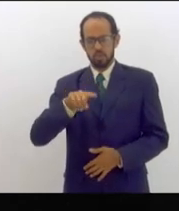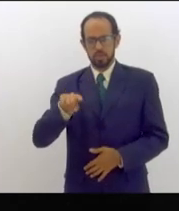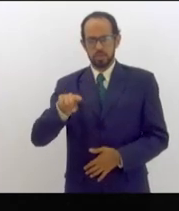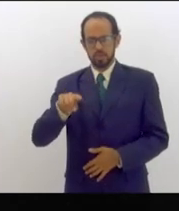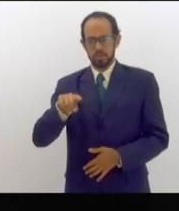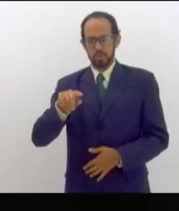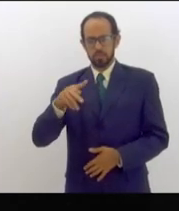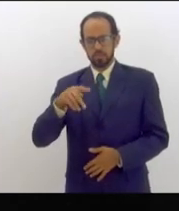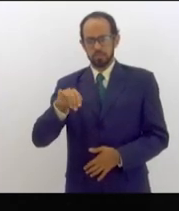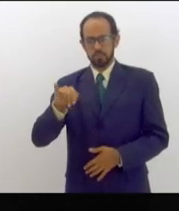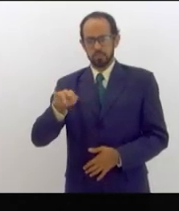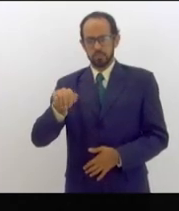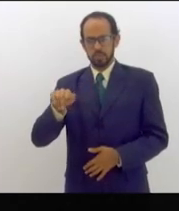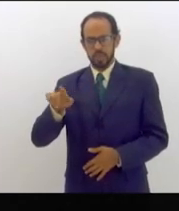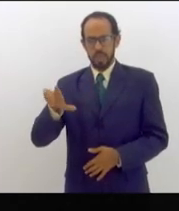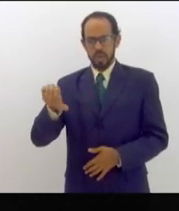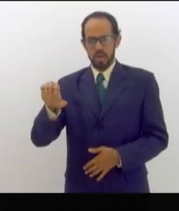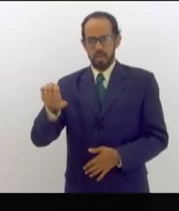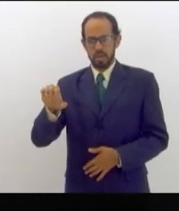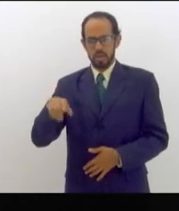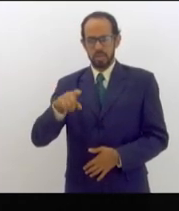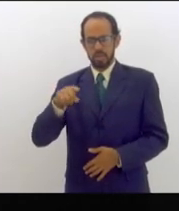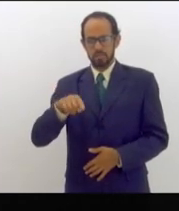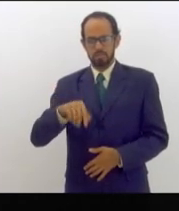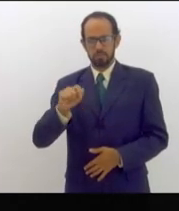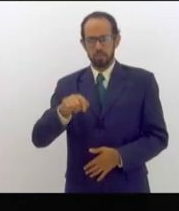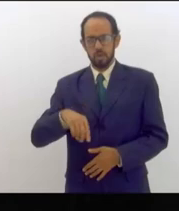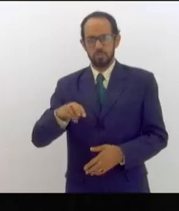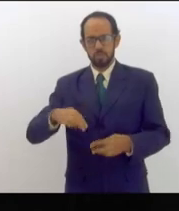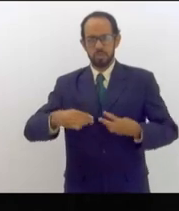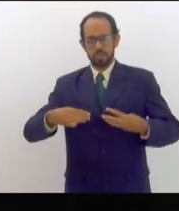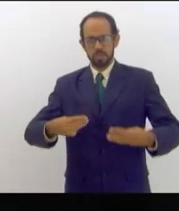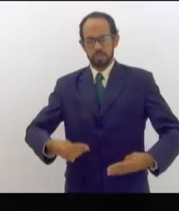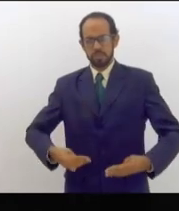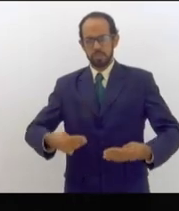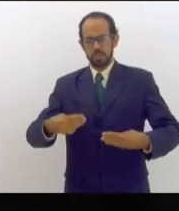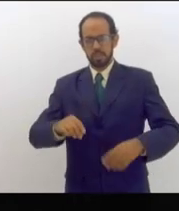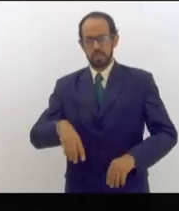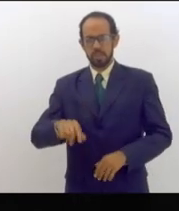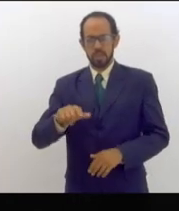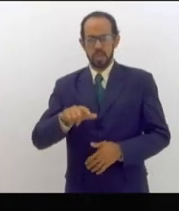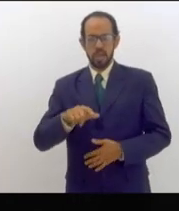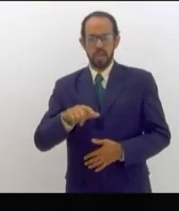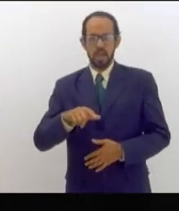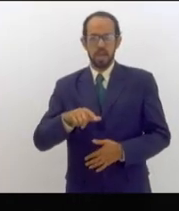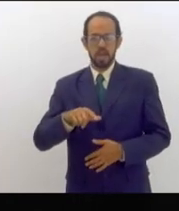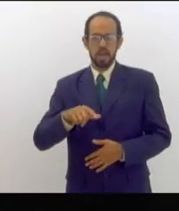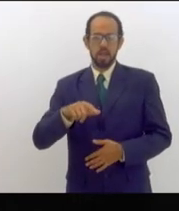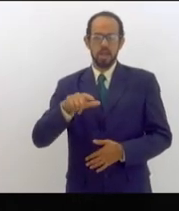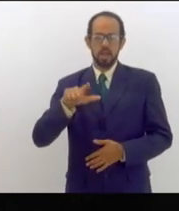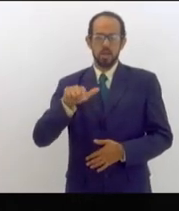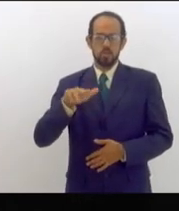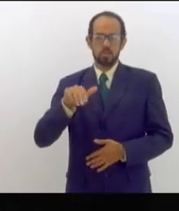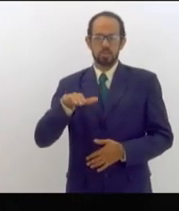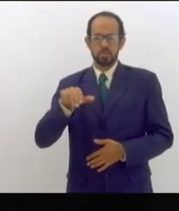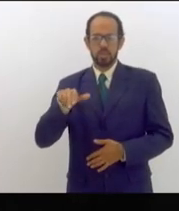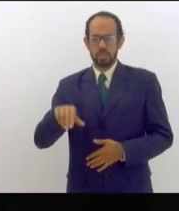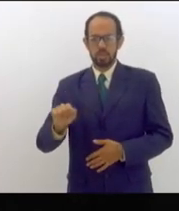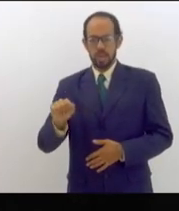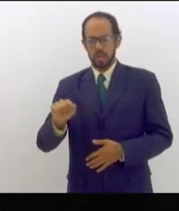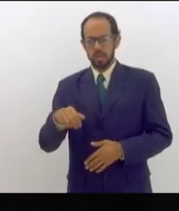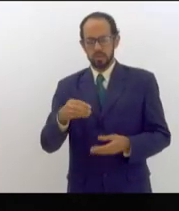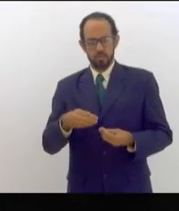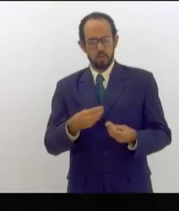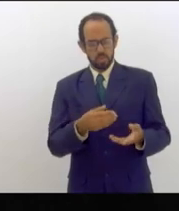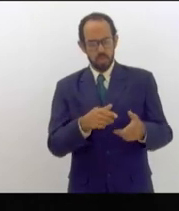ministra Luciana Santos e eu vou aproveitar para entregar essa Moção né de louvor e aplausos portimort a família do